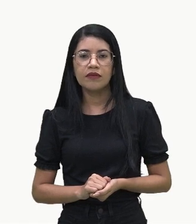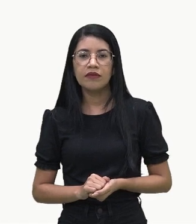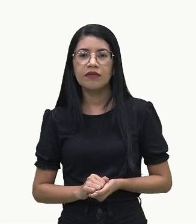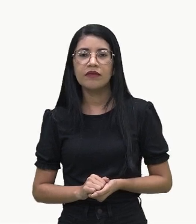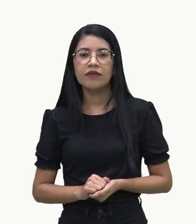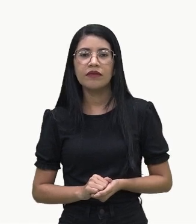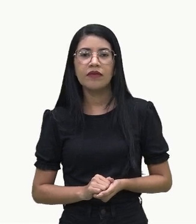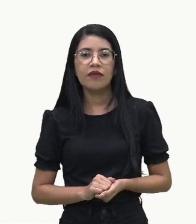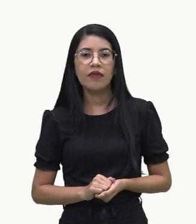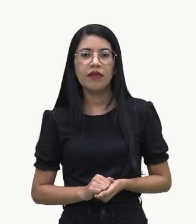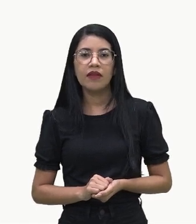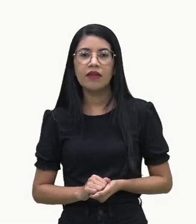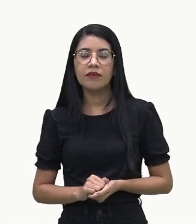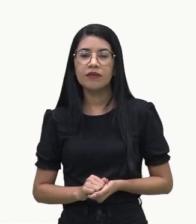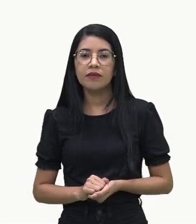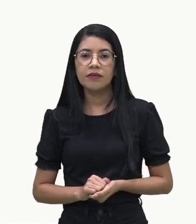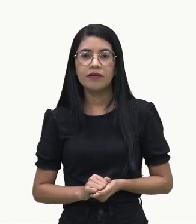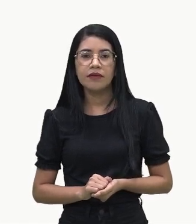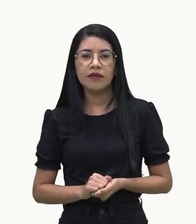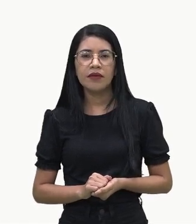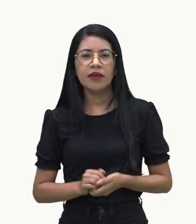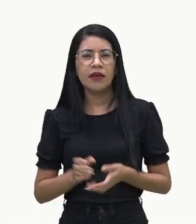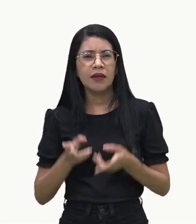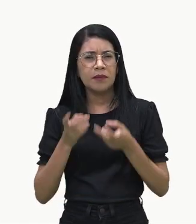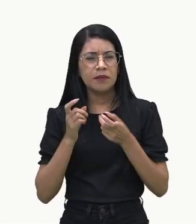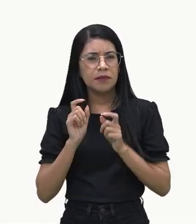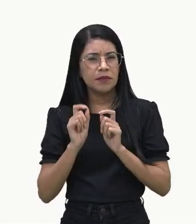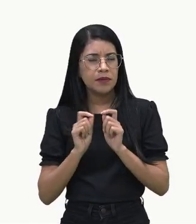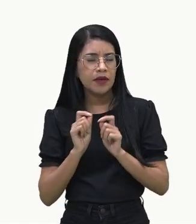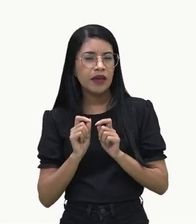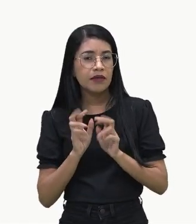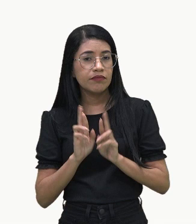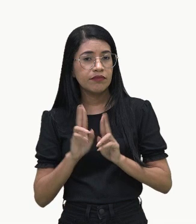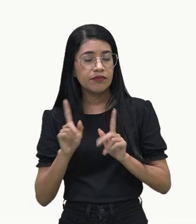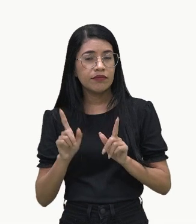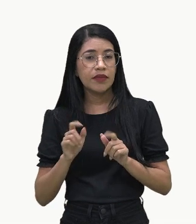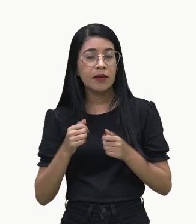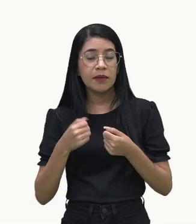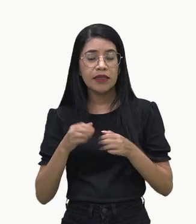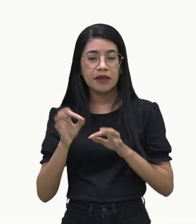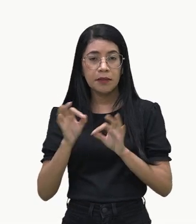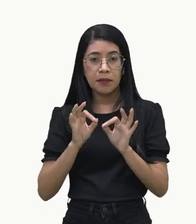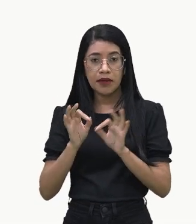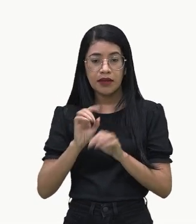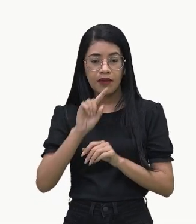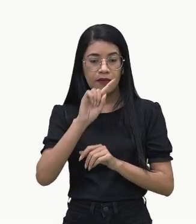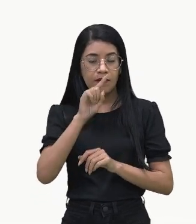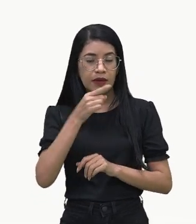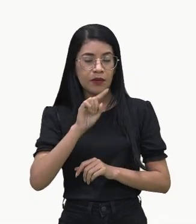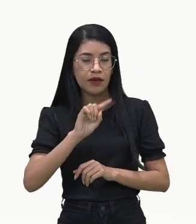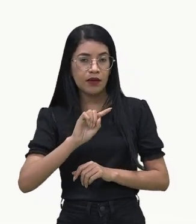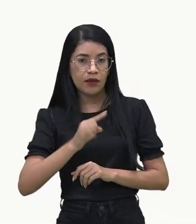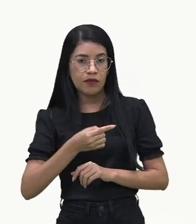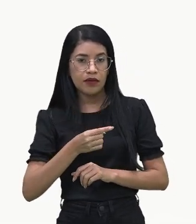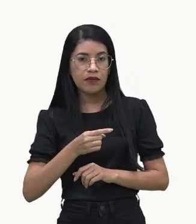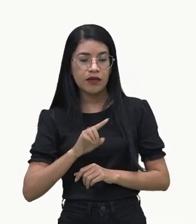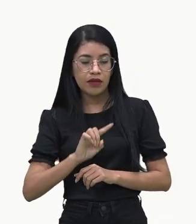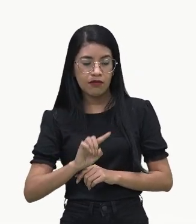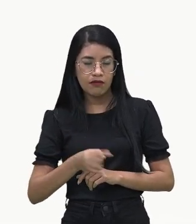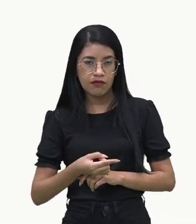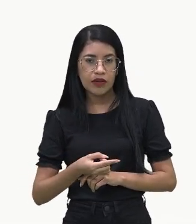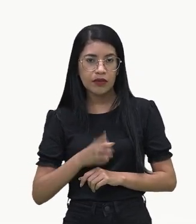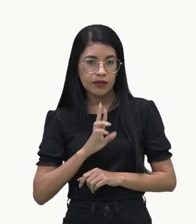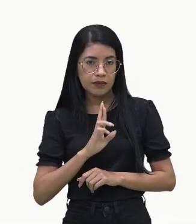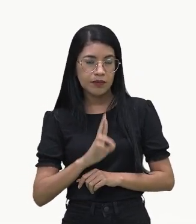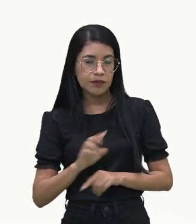aqui. Perceberam um detalhe? Colocar sempre vírgula embaixo de vírgula. E aqui